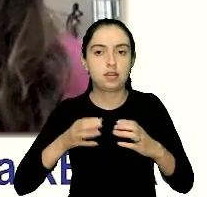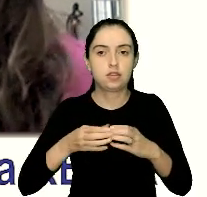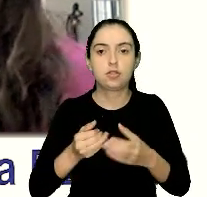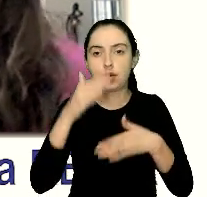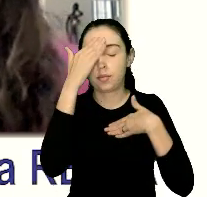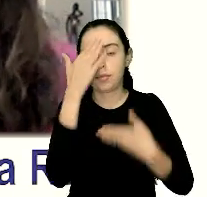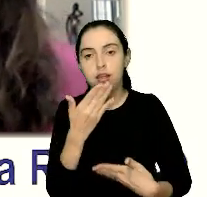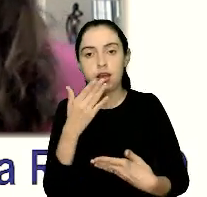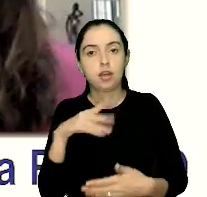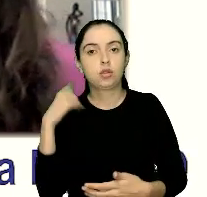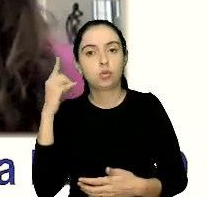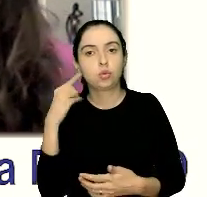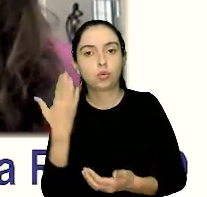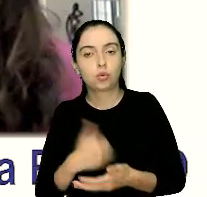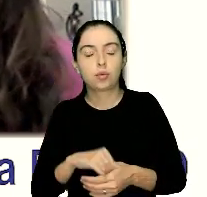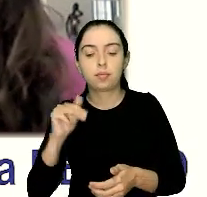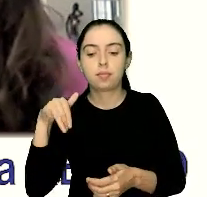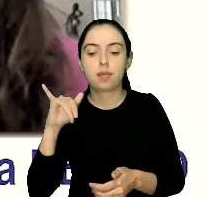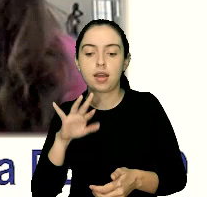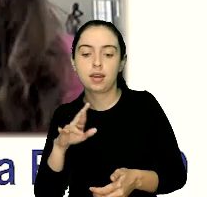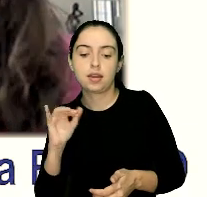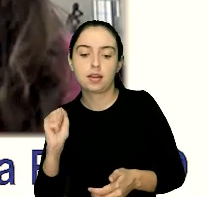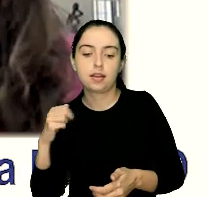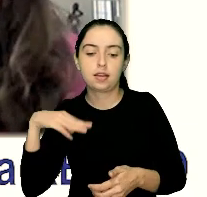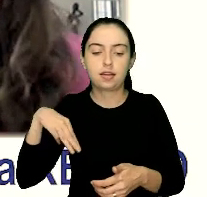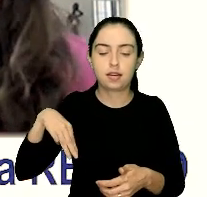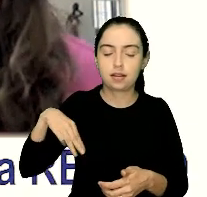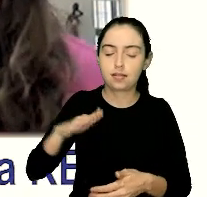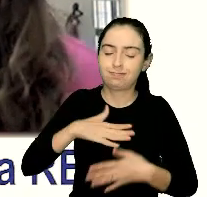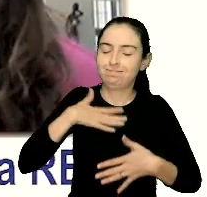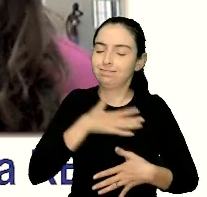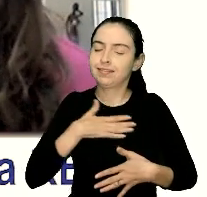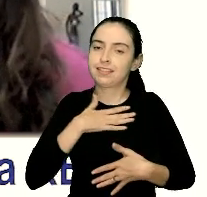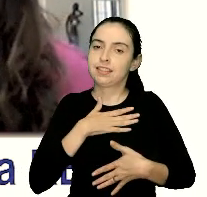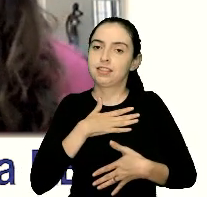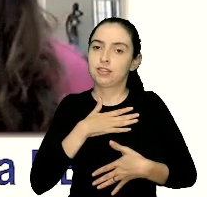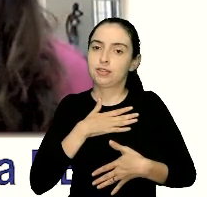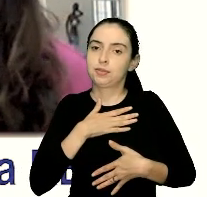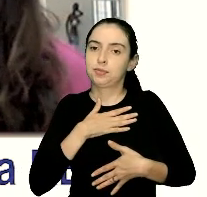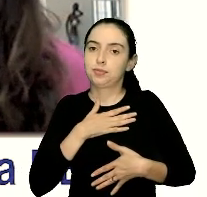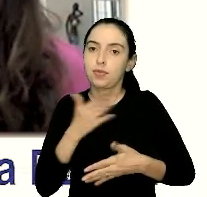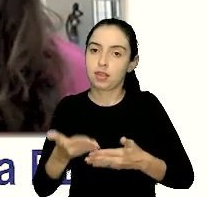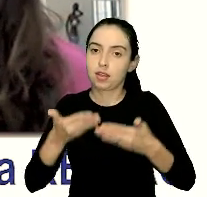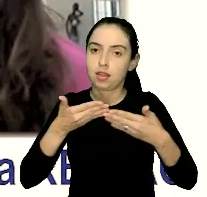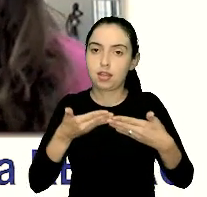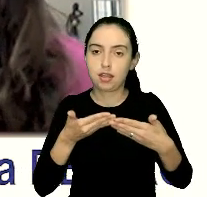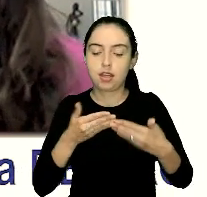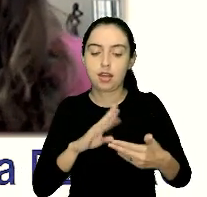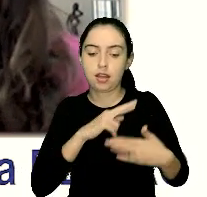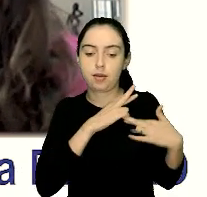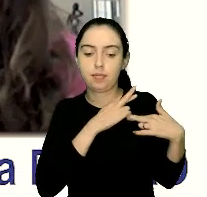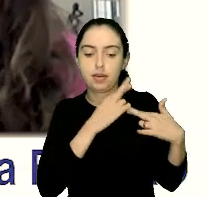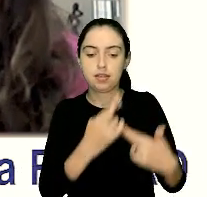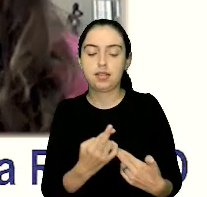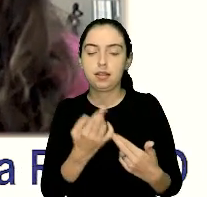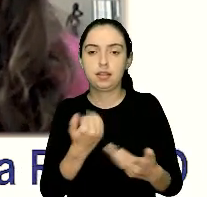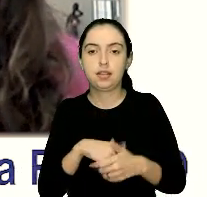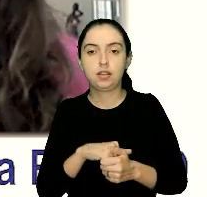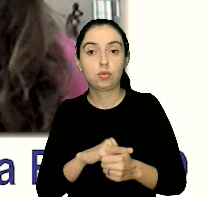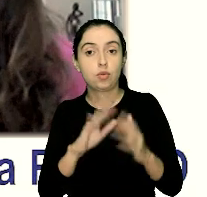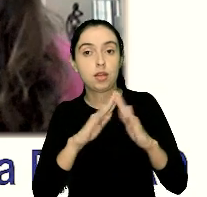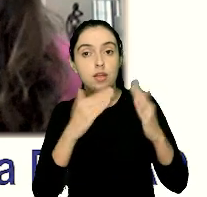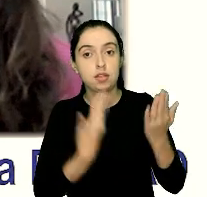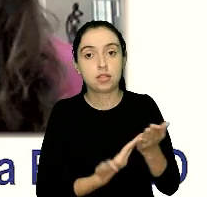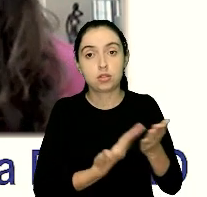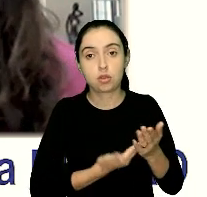uma satisfação muito grande estar aqui representando a Escola de Magistrados